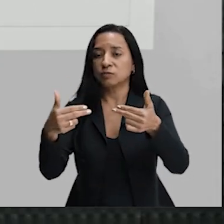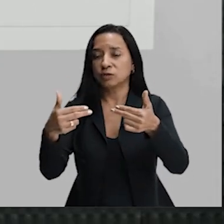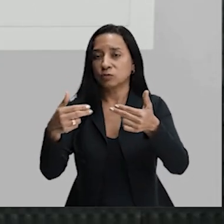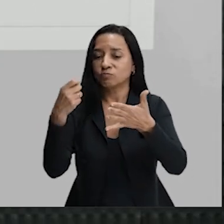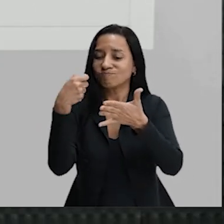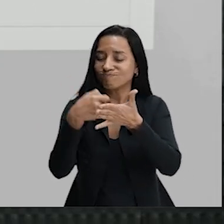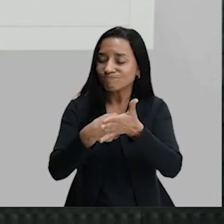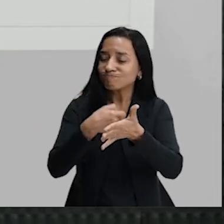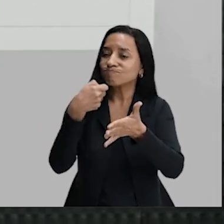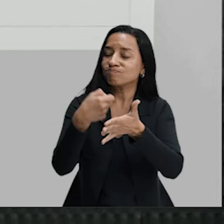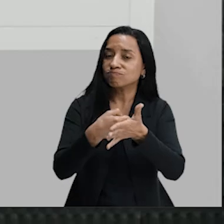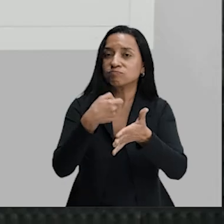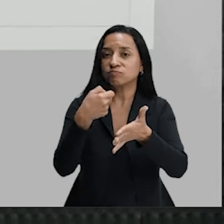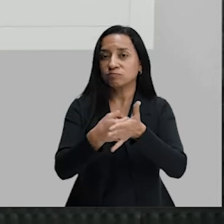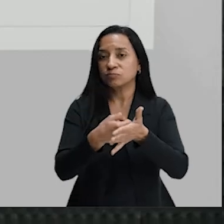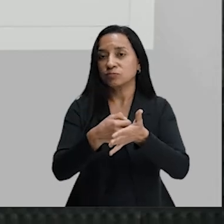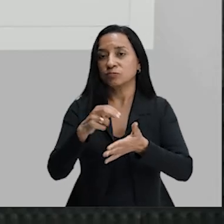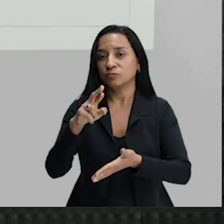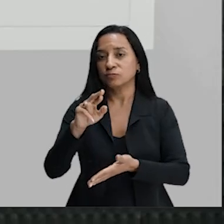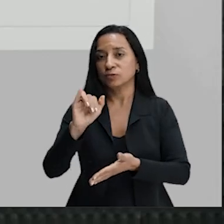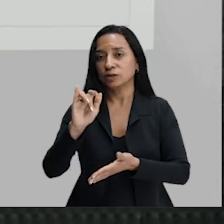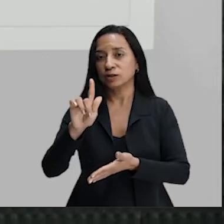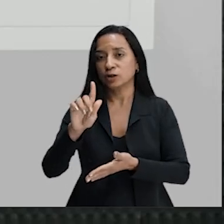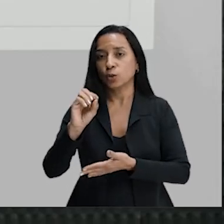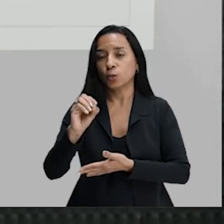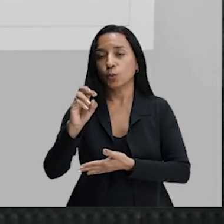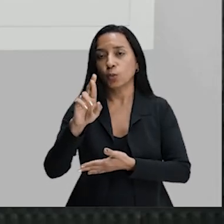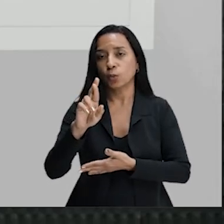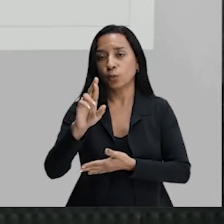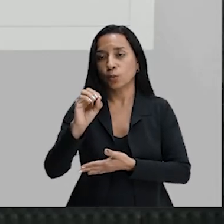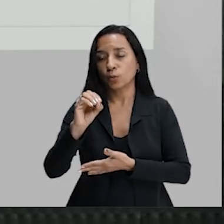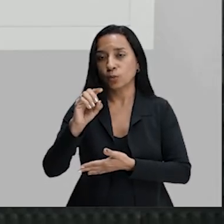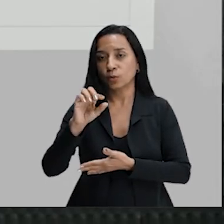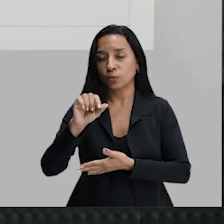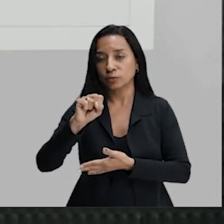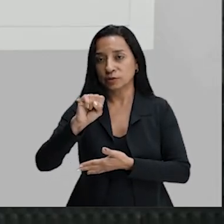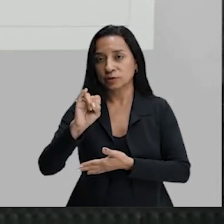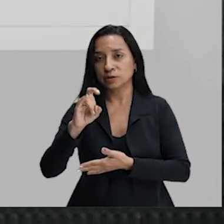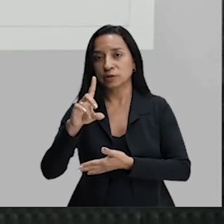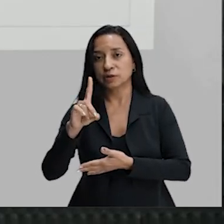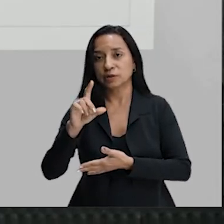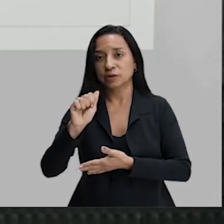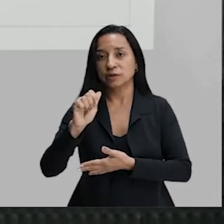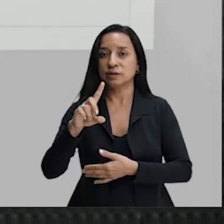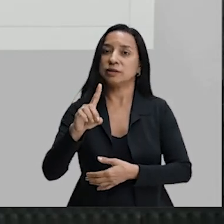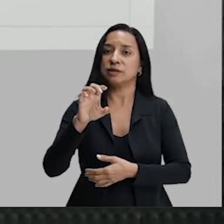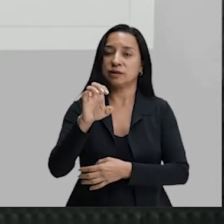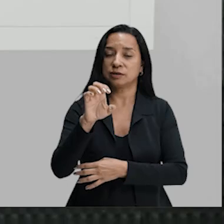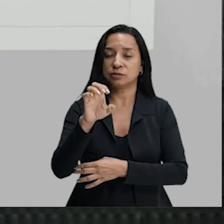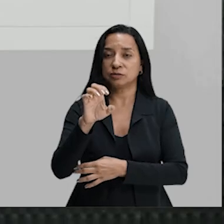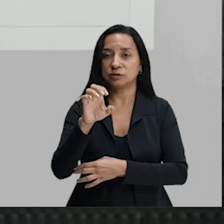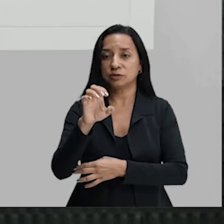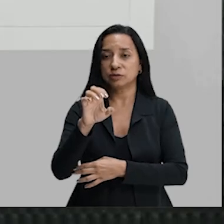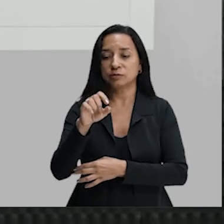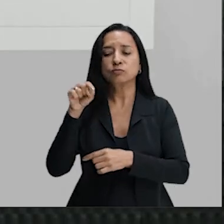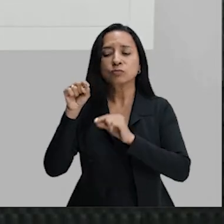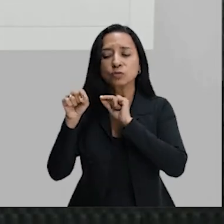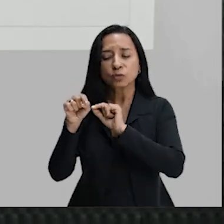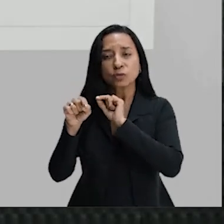Rigorosidade. Ok? Olha que coisa importante. Quando eu estou falando em rigorosidade, eu estou falando em